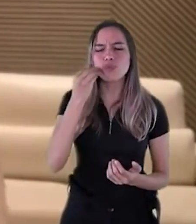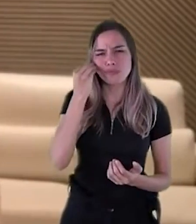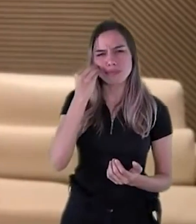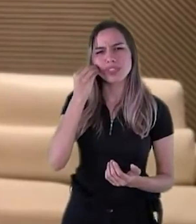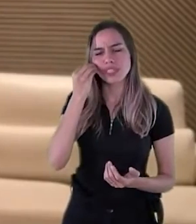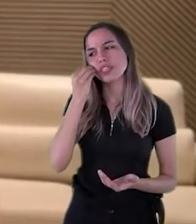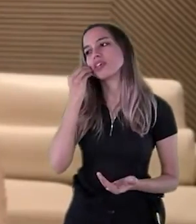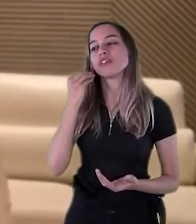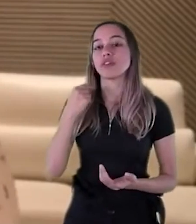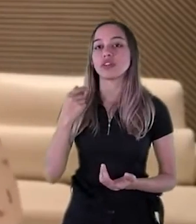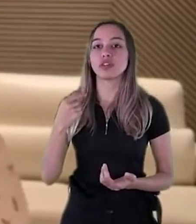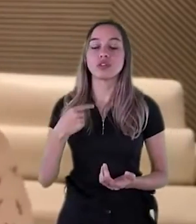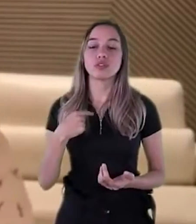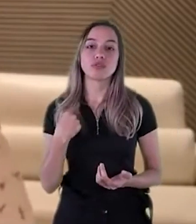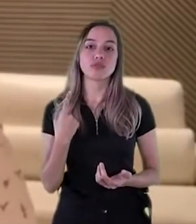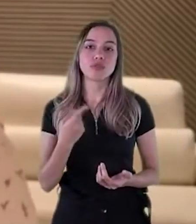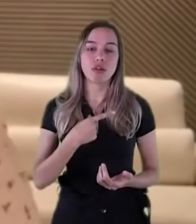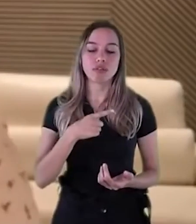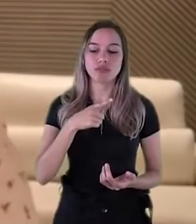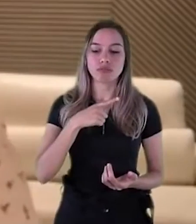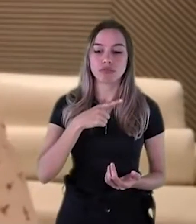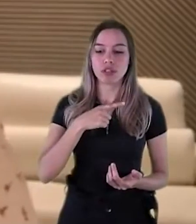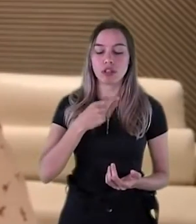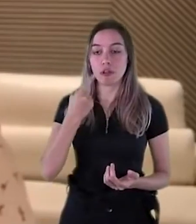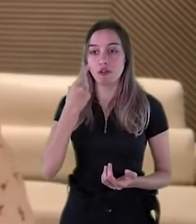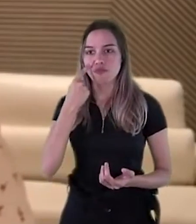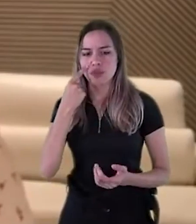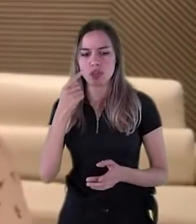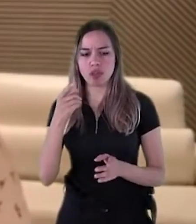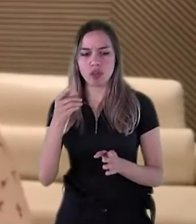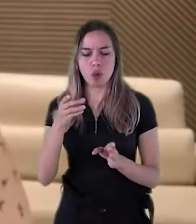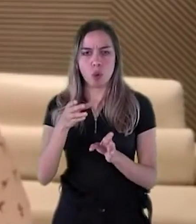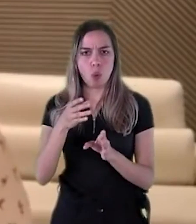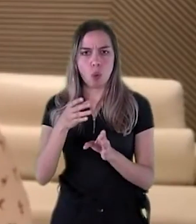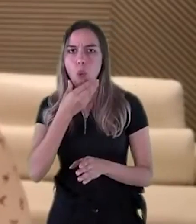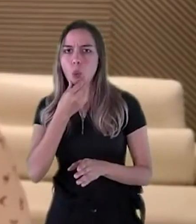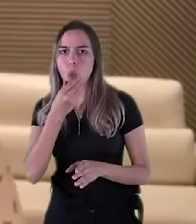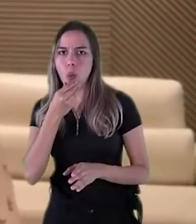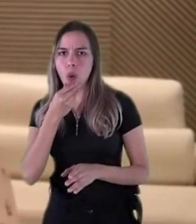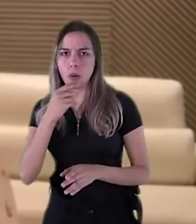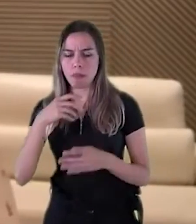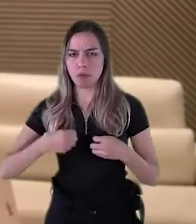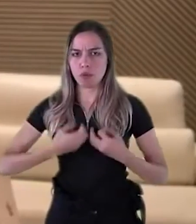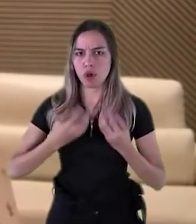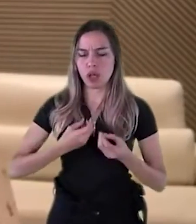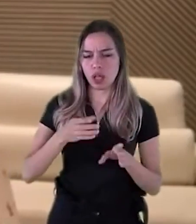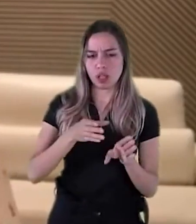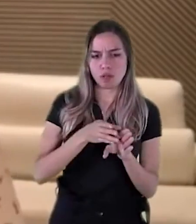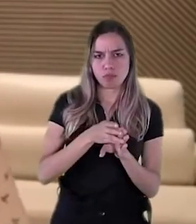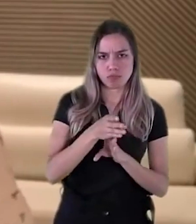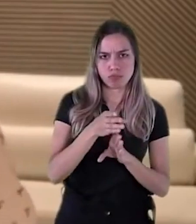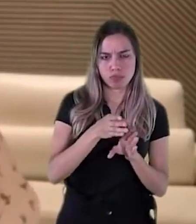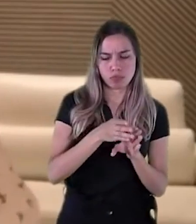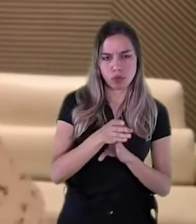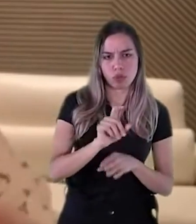forma nós seguimos o conselho de Drummond, né? Convive com o teu poema antes de escrevê-lo. Então eu convivo com os meus livros. E no momento que